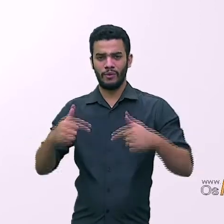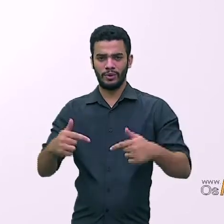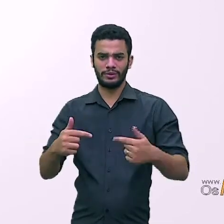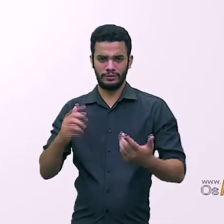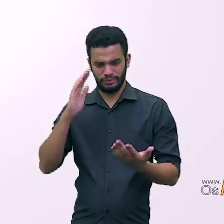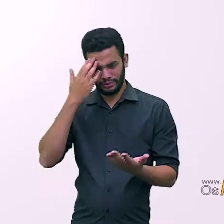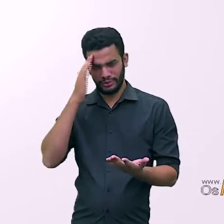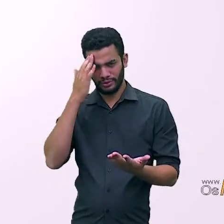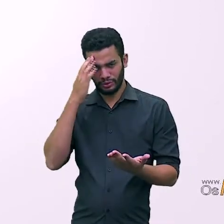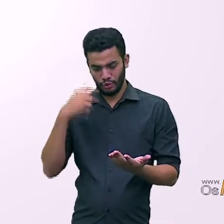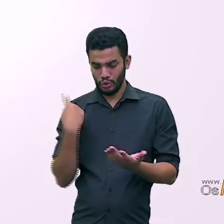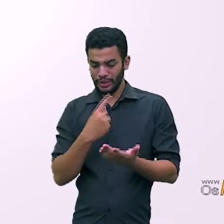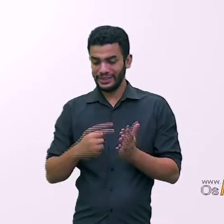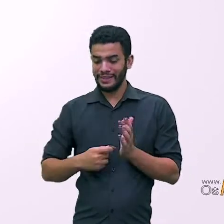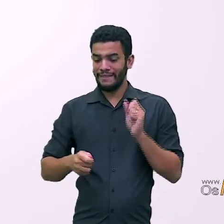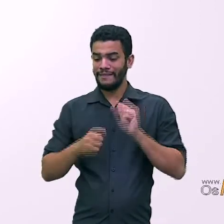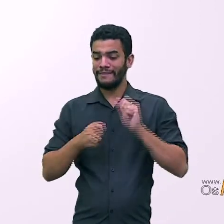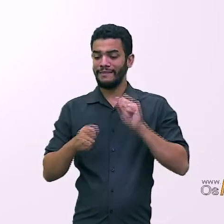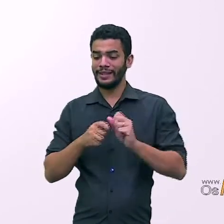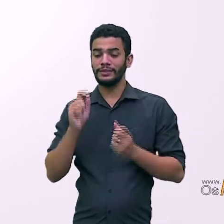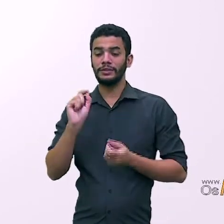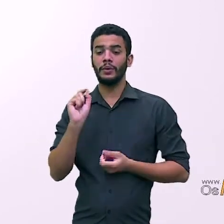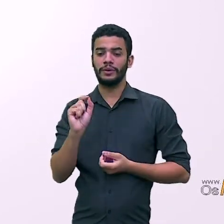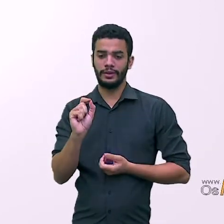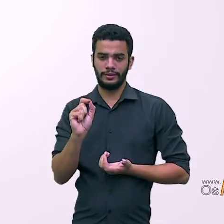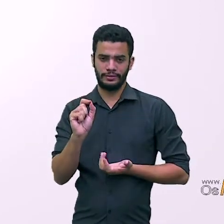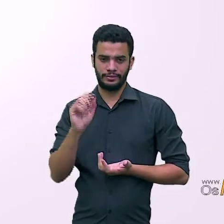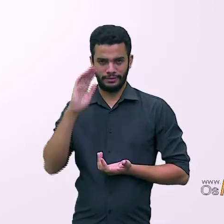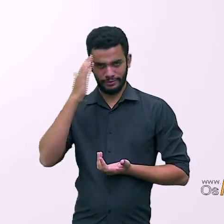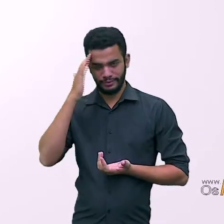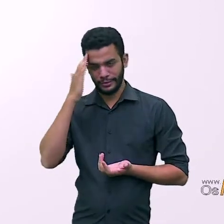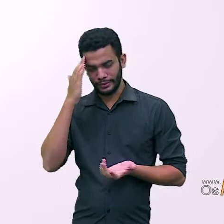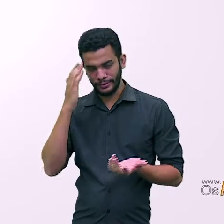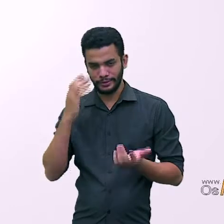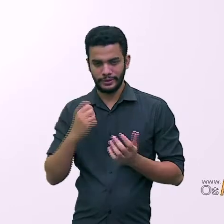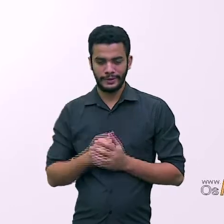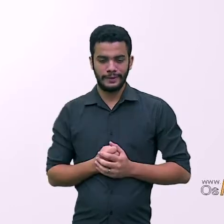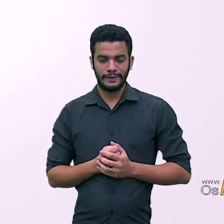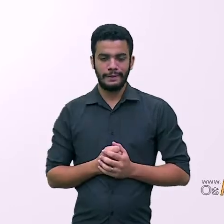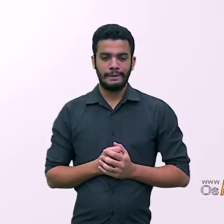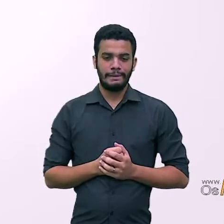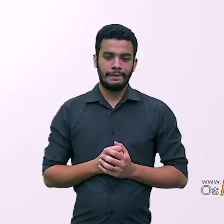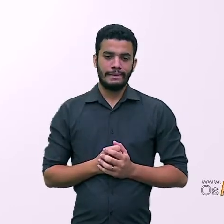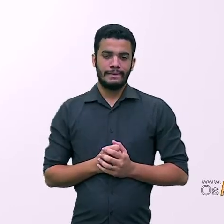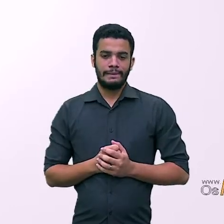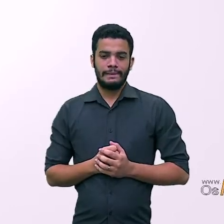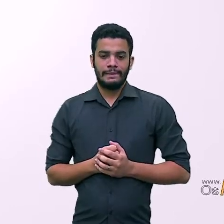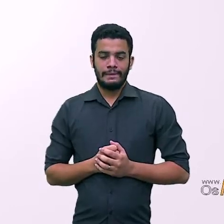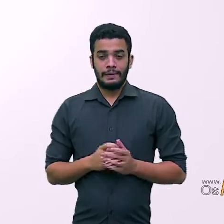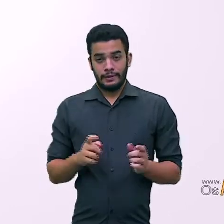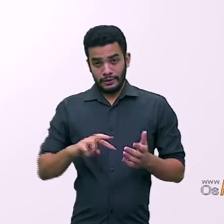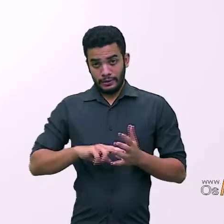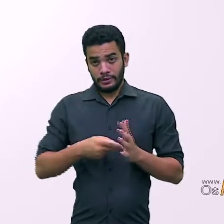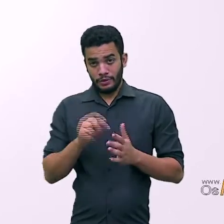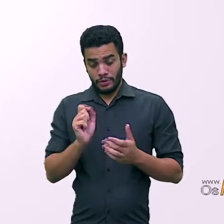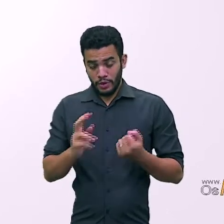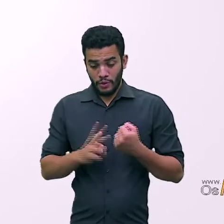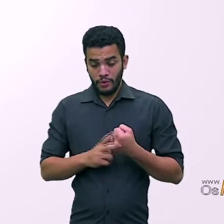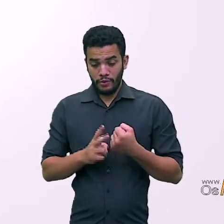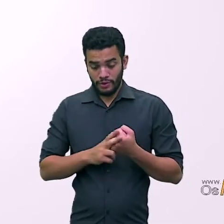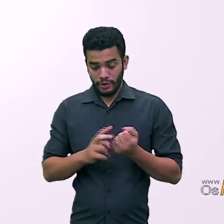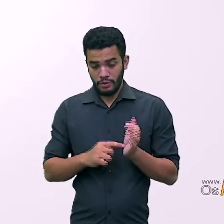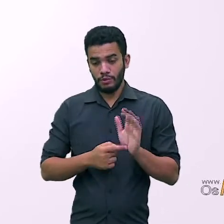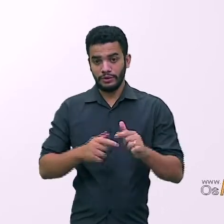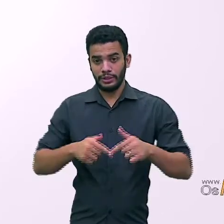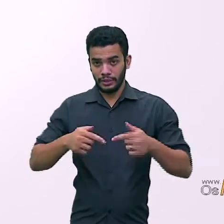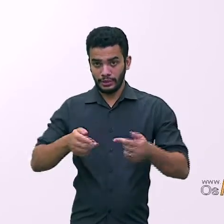verbos, já que os verbos indicam uma ação, certo? É sempre muito importante nós sabermos a função